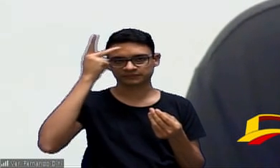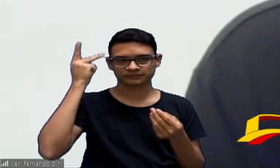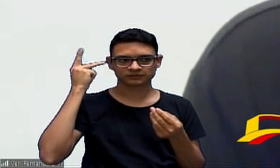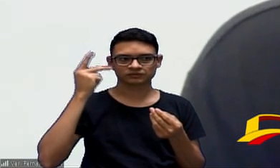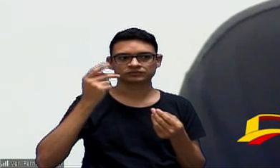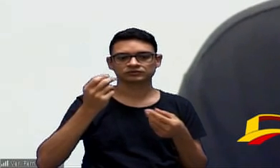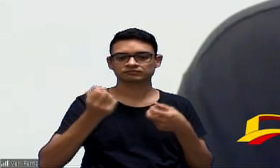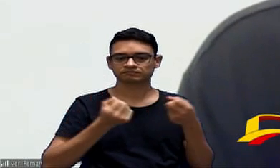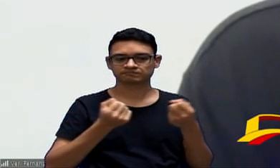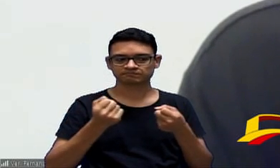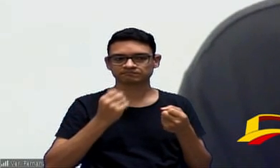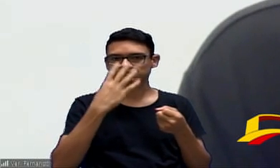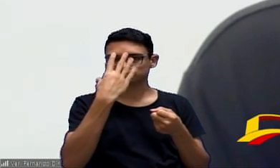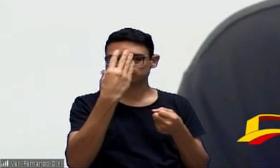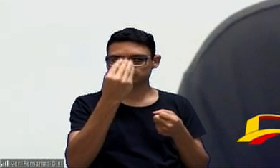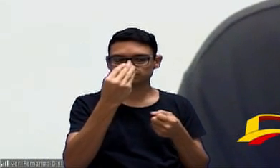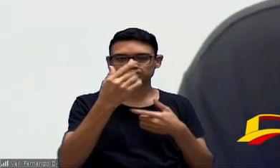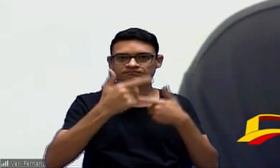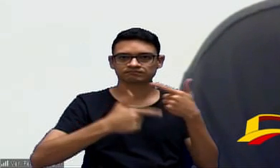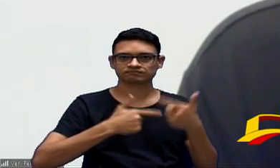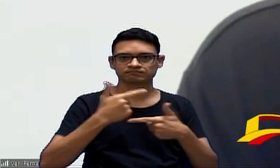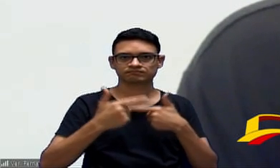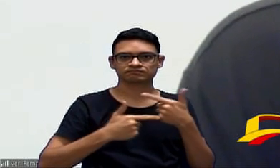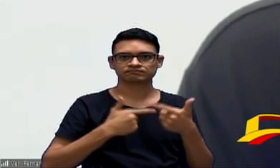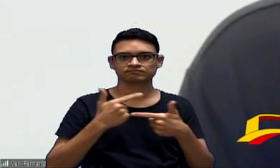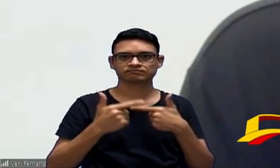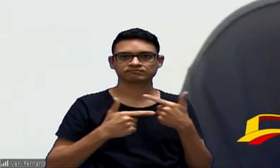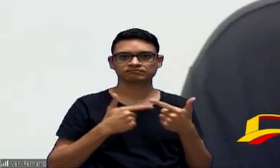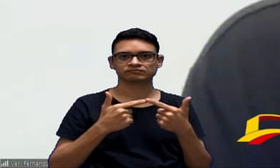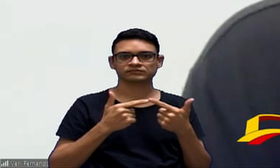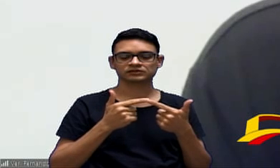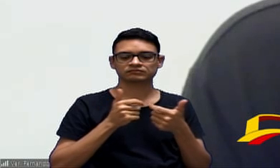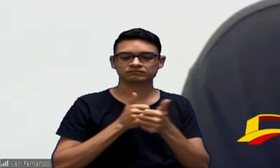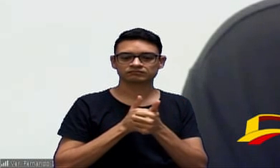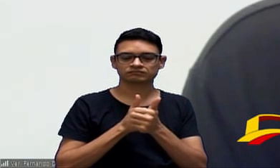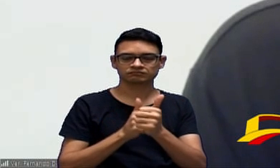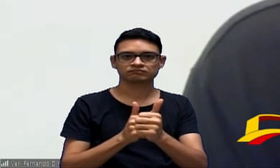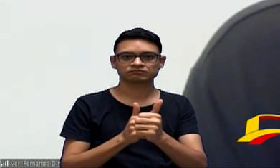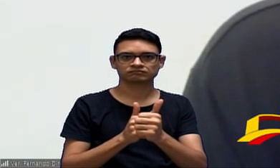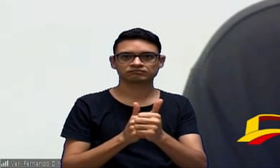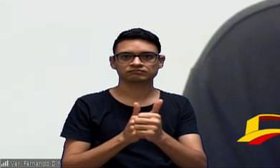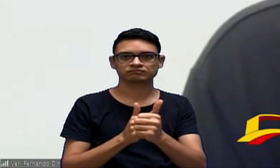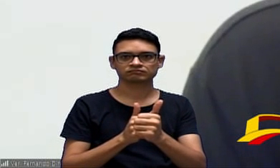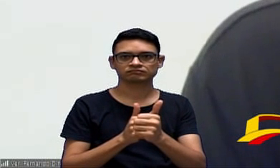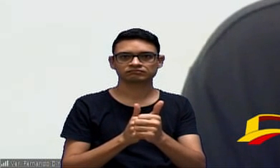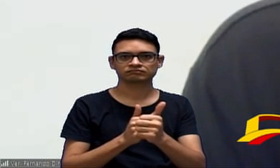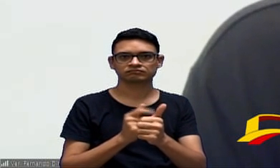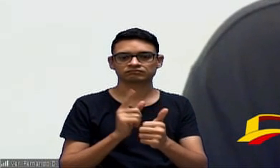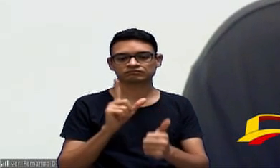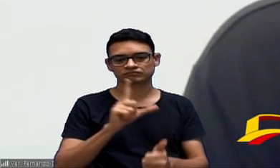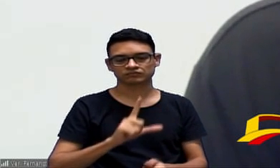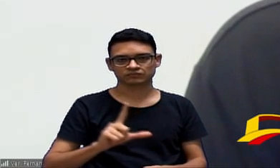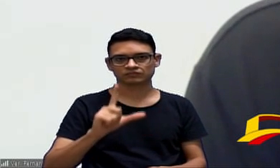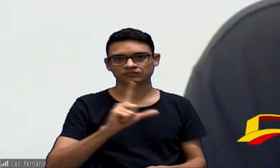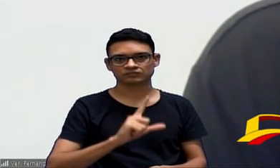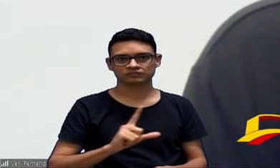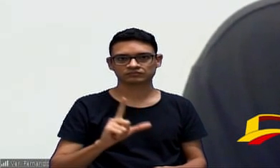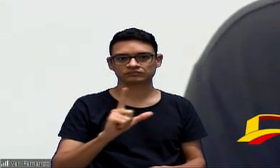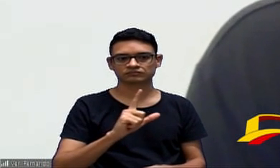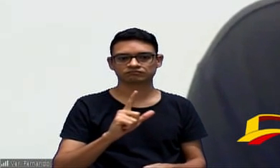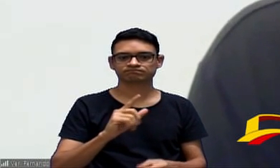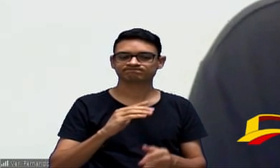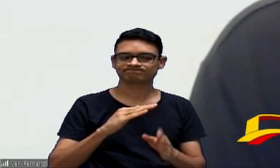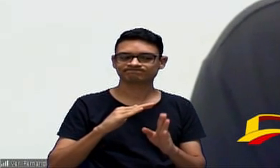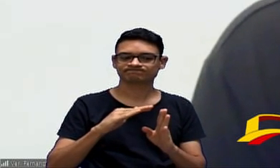esses condutores. E vamos em frente, procurando, logicamente, contornar a situação